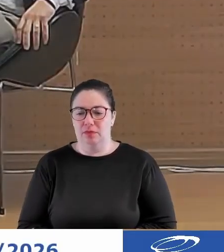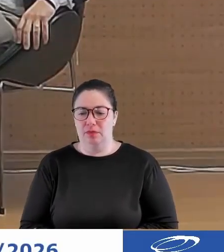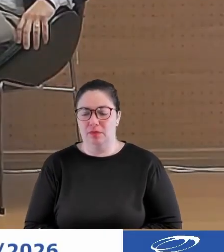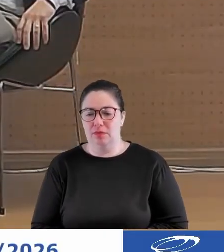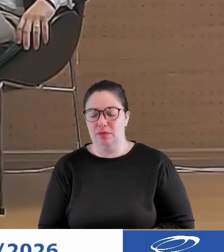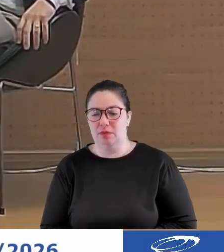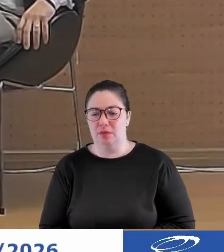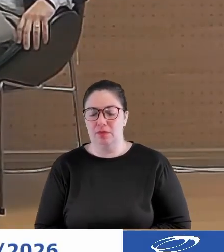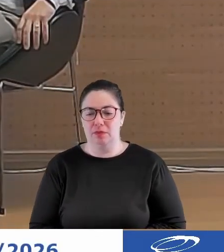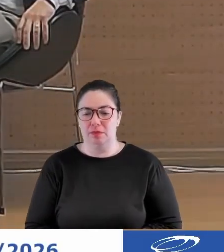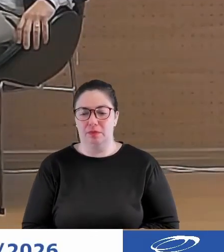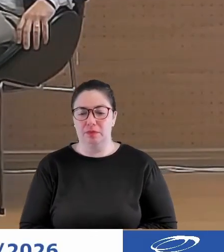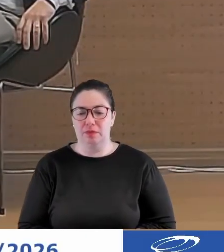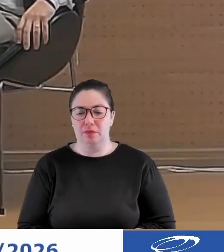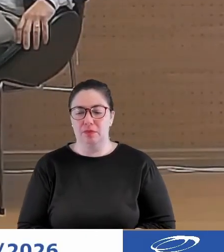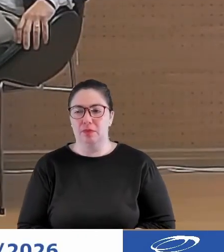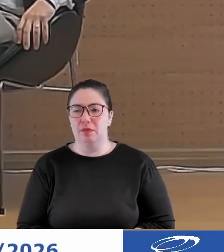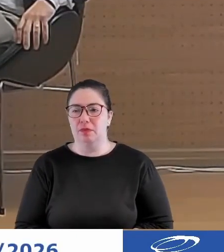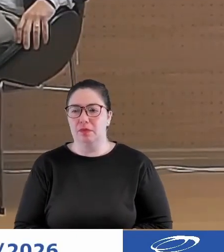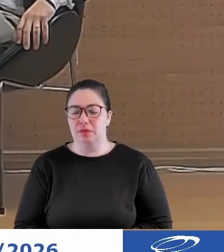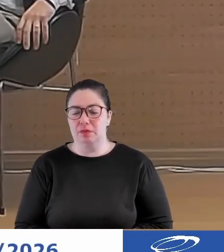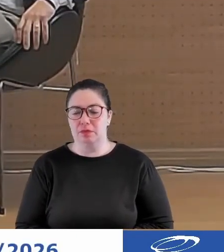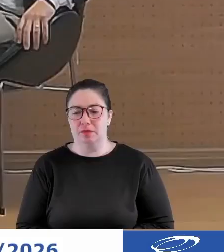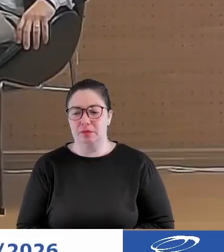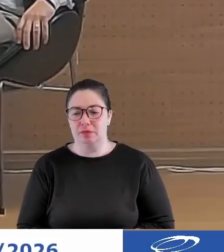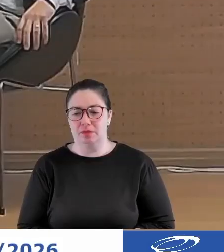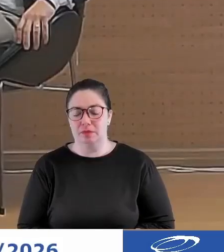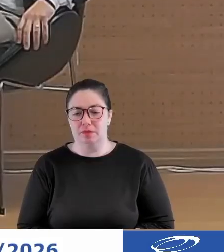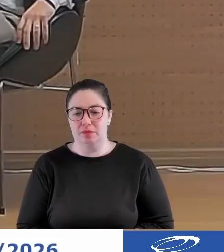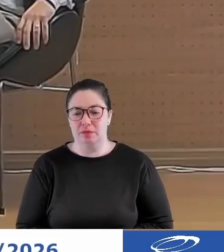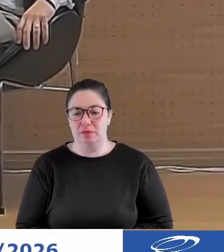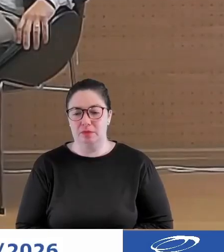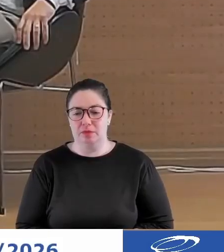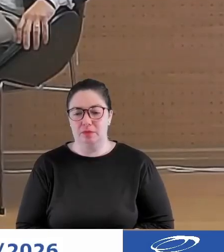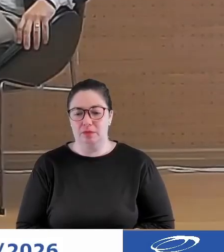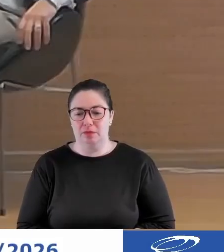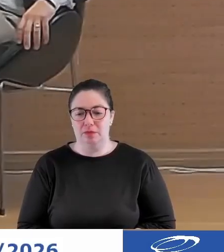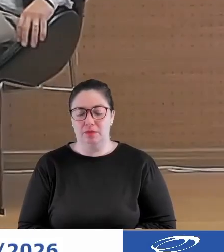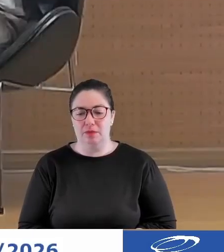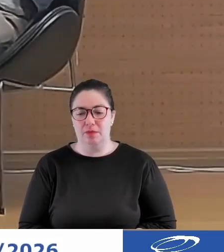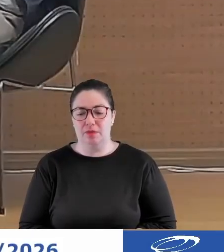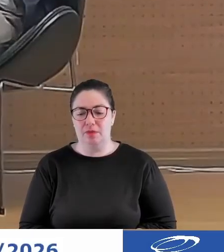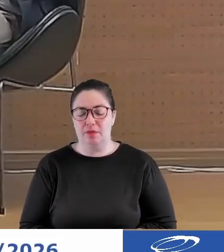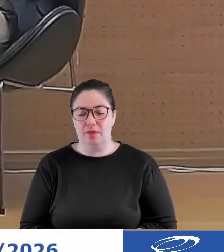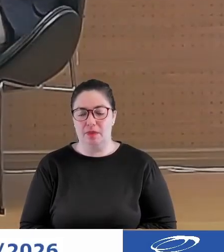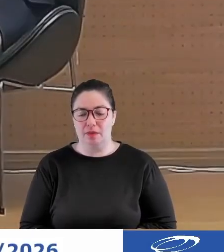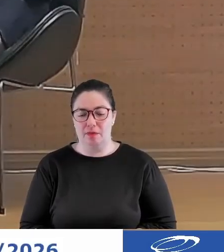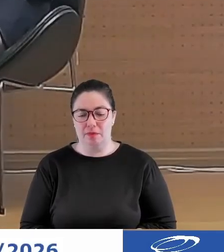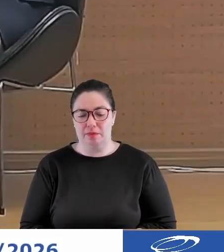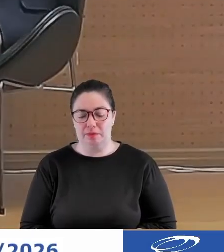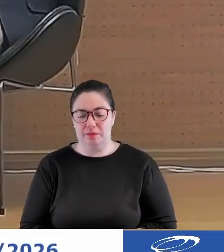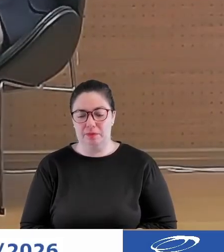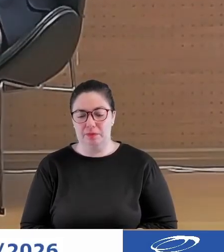your presentation, but I'd like to hear from you. According to all we know, which is in the literature and your